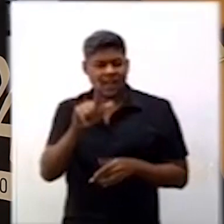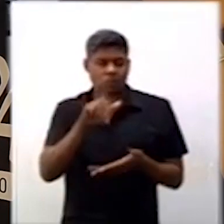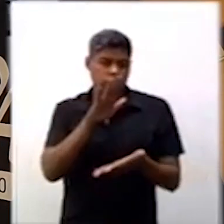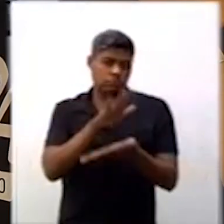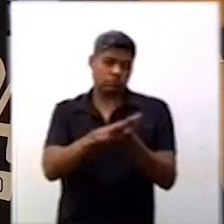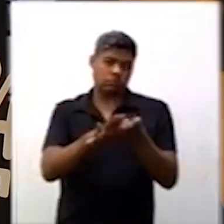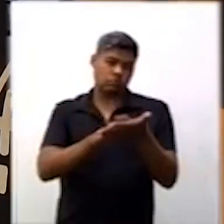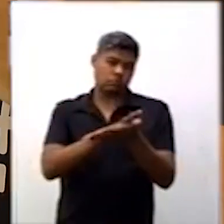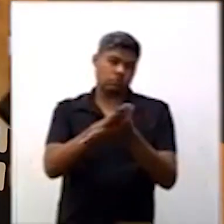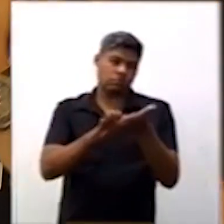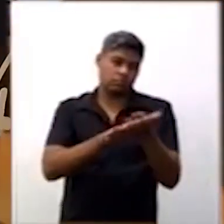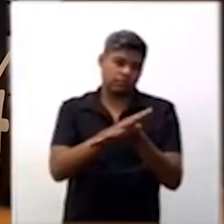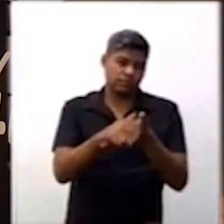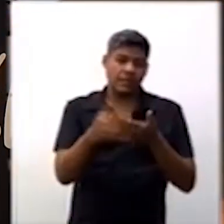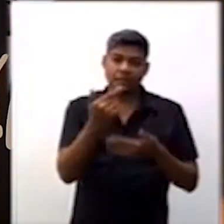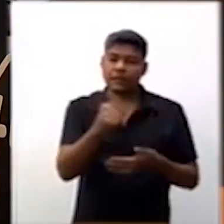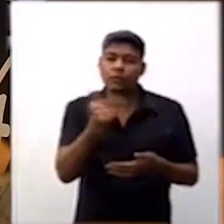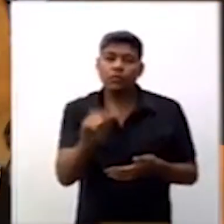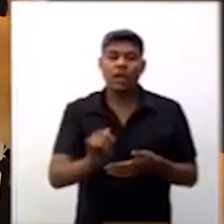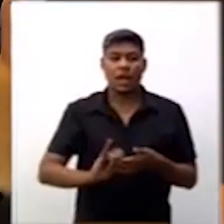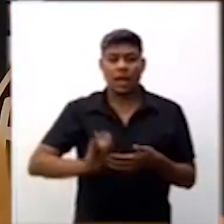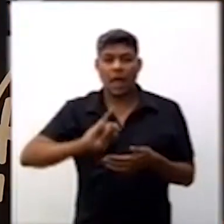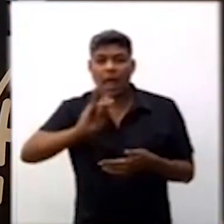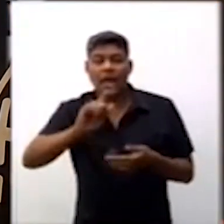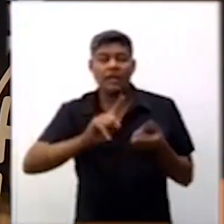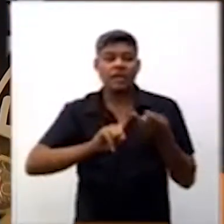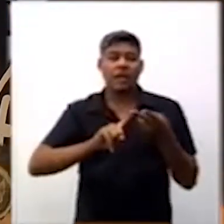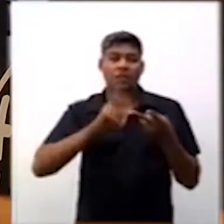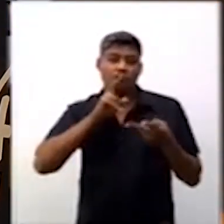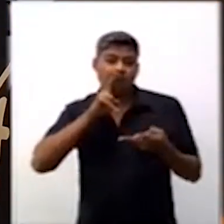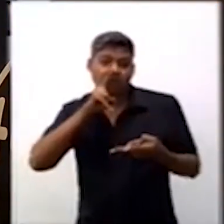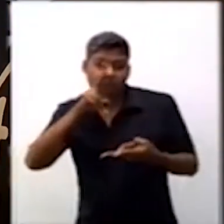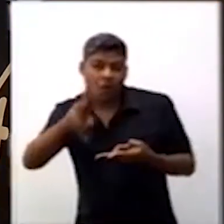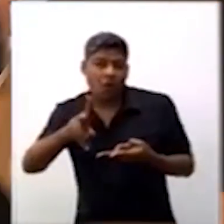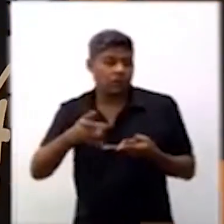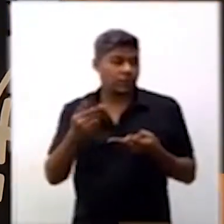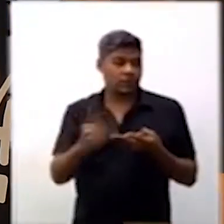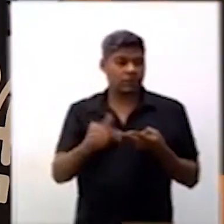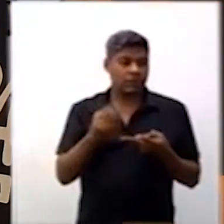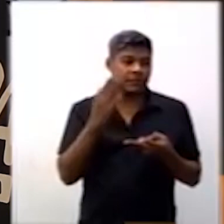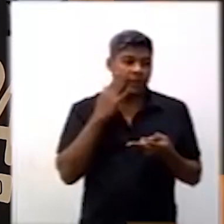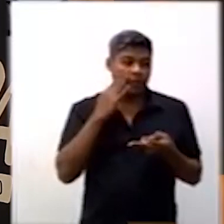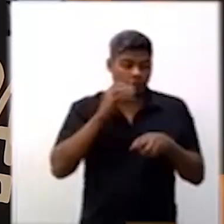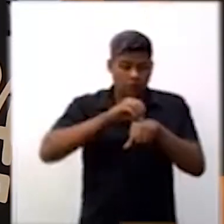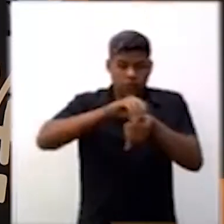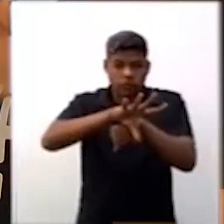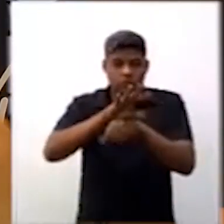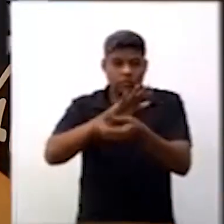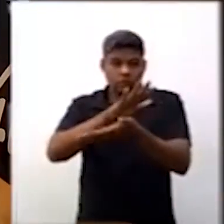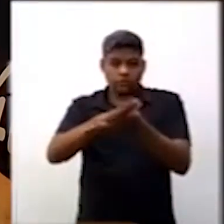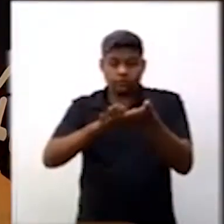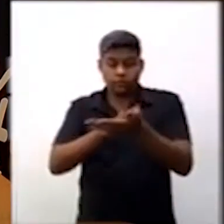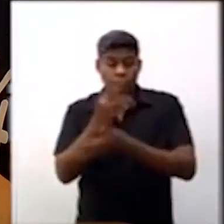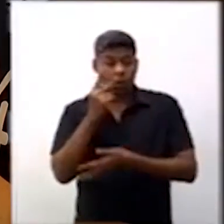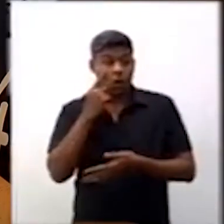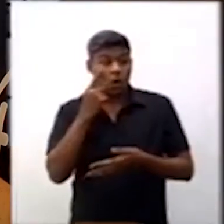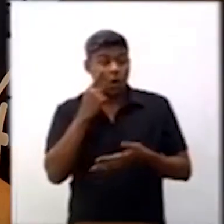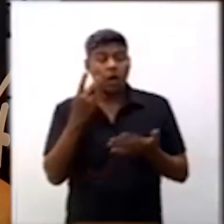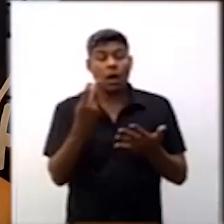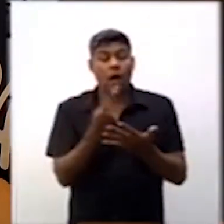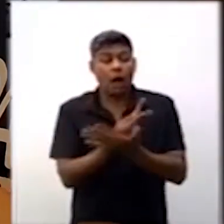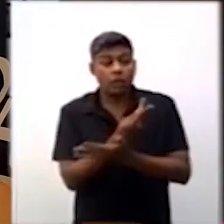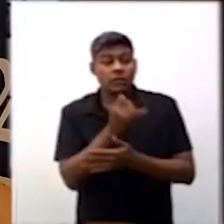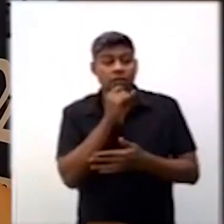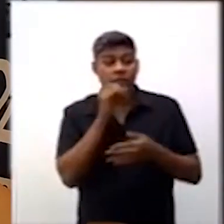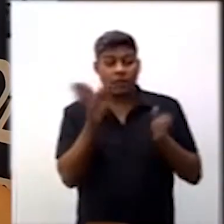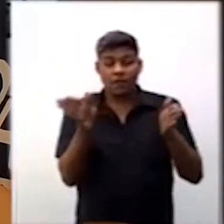nesse condutor. Não tem campo elétrico, não tem força elétrica. Se não tem força elétrica, o elétron não sai do lugar. Agora, repara o que acontece quando a